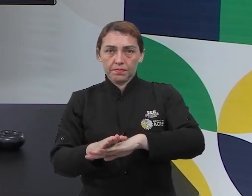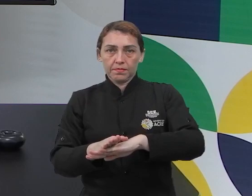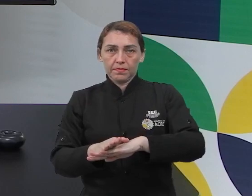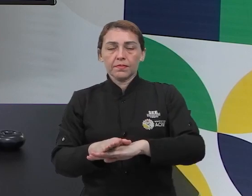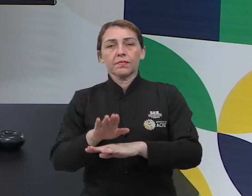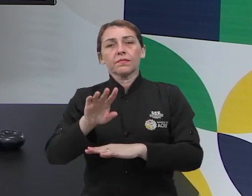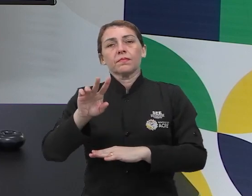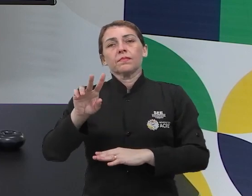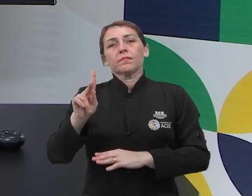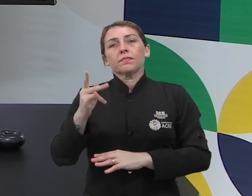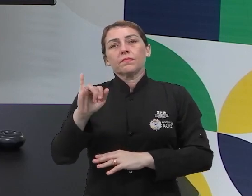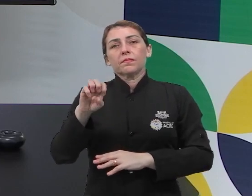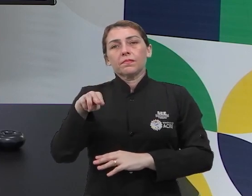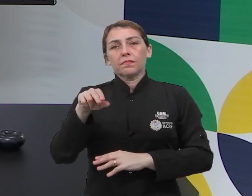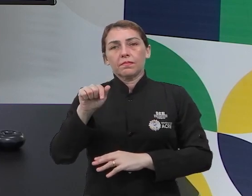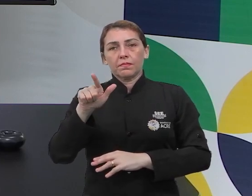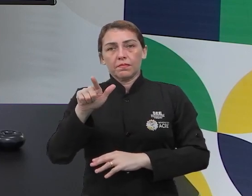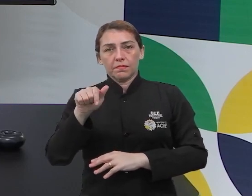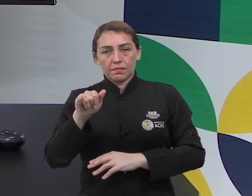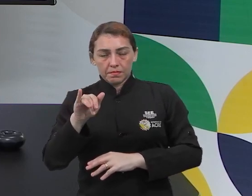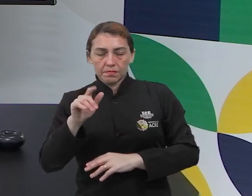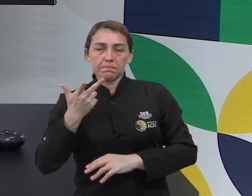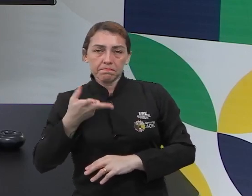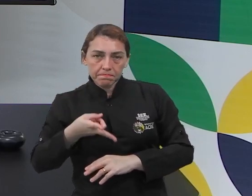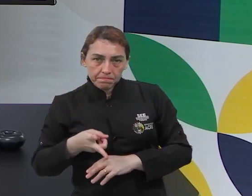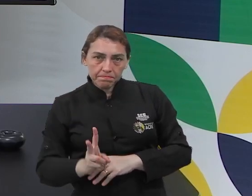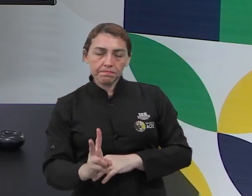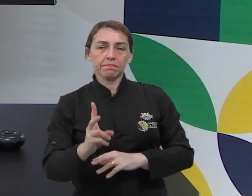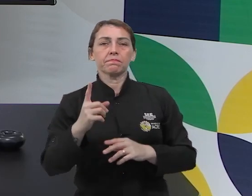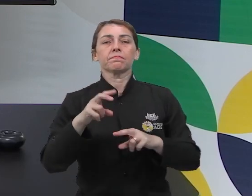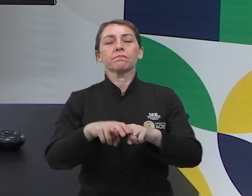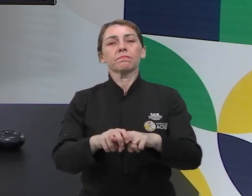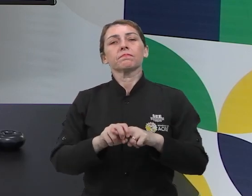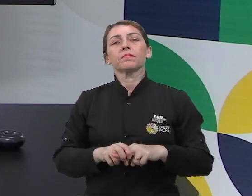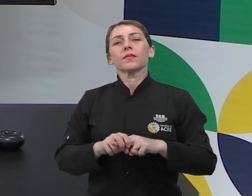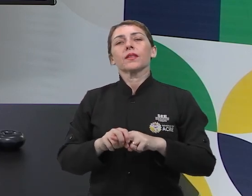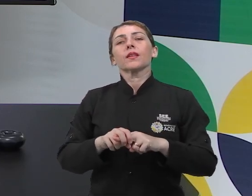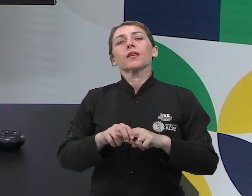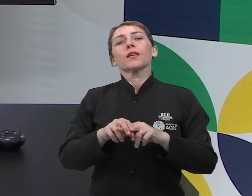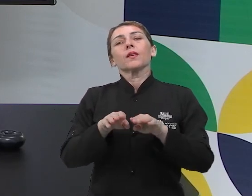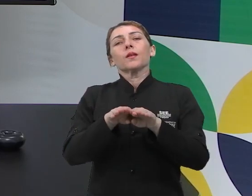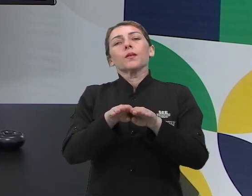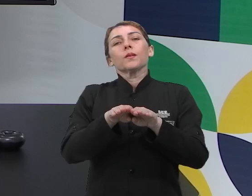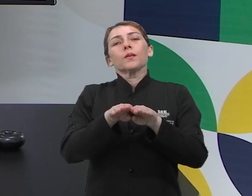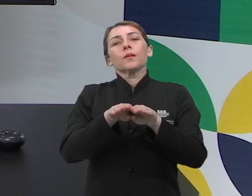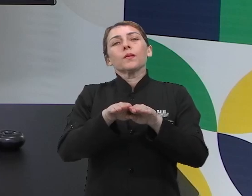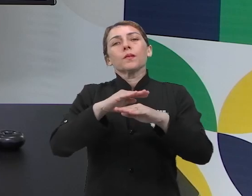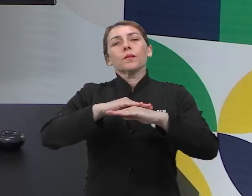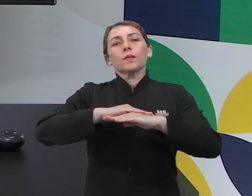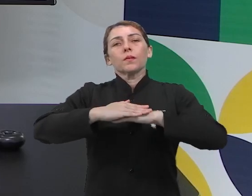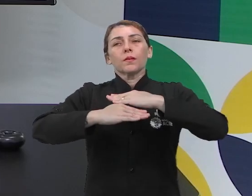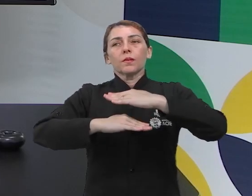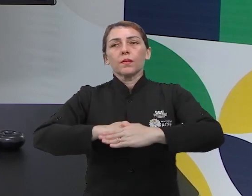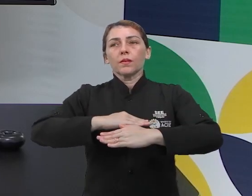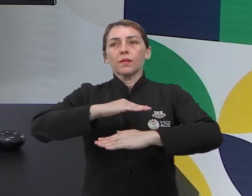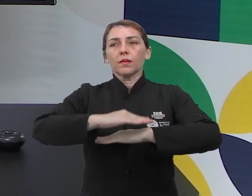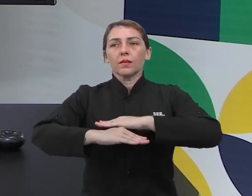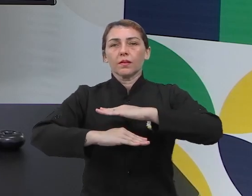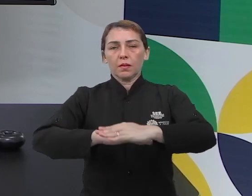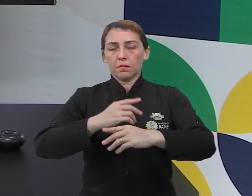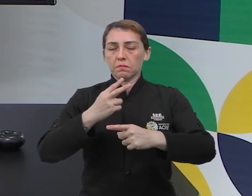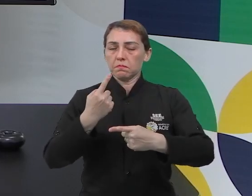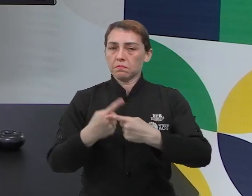o Himalaia, continuam nesse processo. Por isso que é chamado de dobramento moderno. Por quê? Moderno por quê? Porque continua